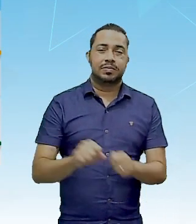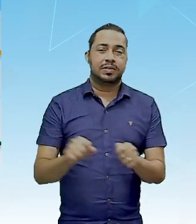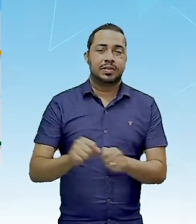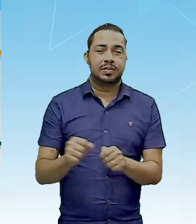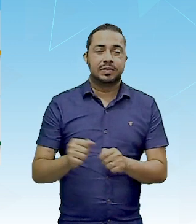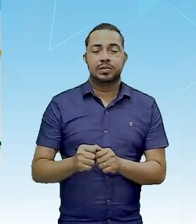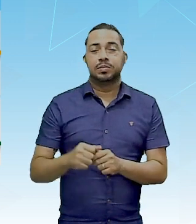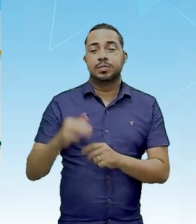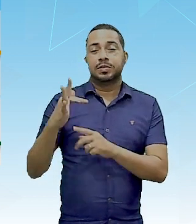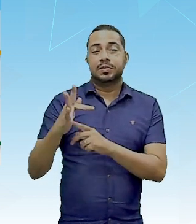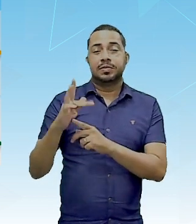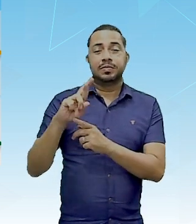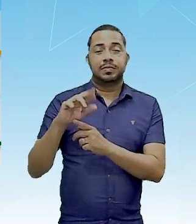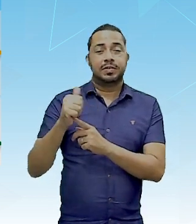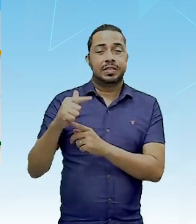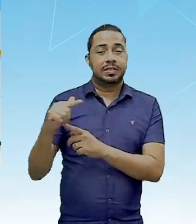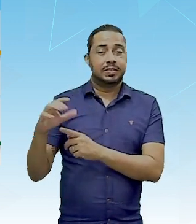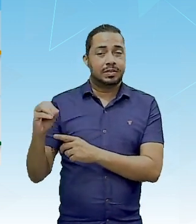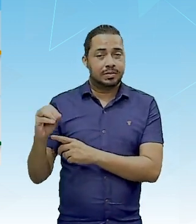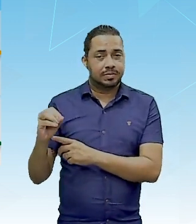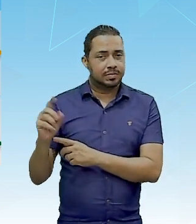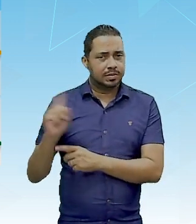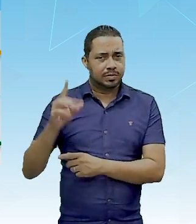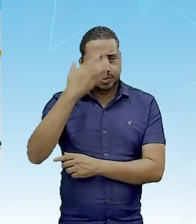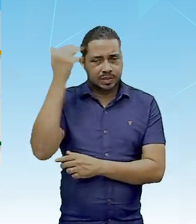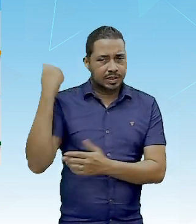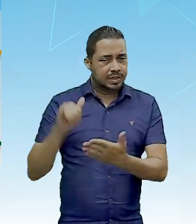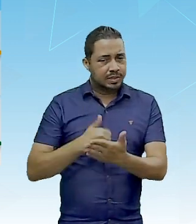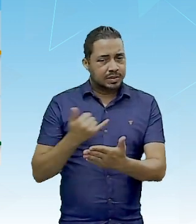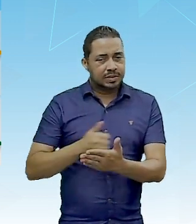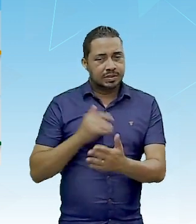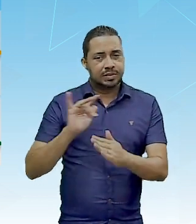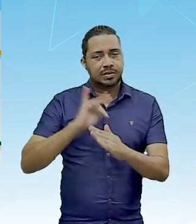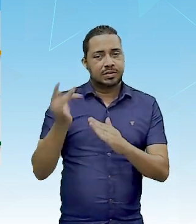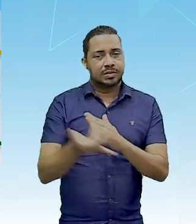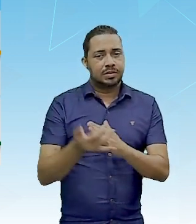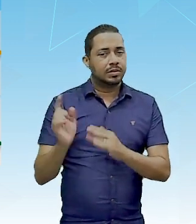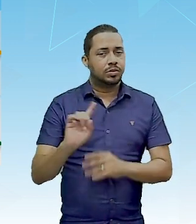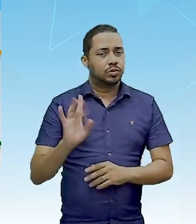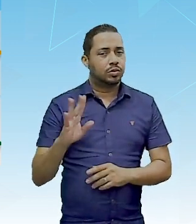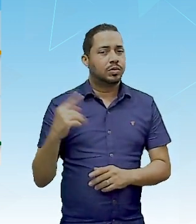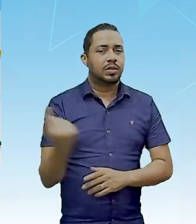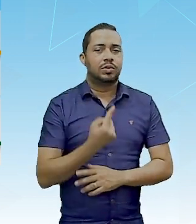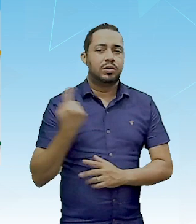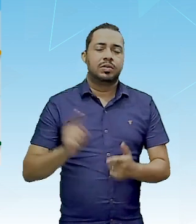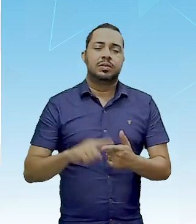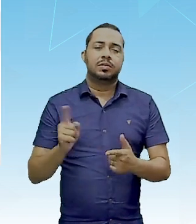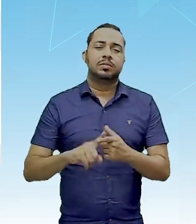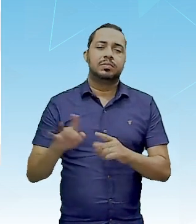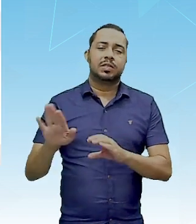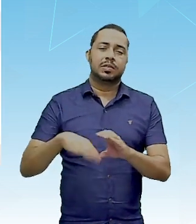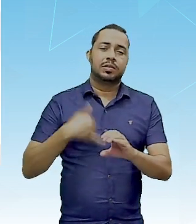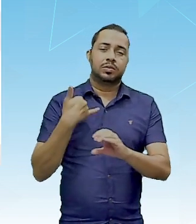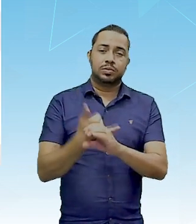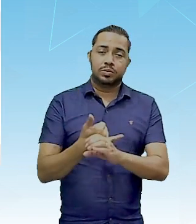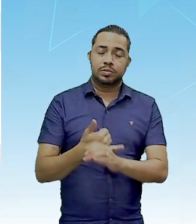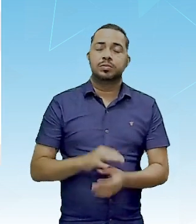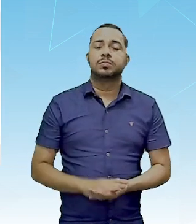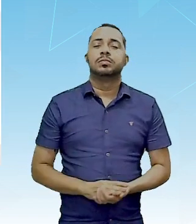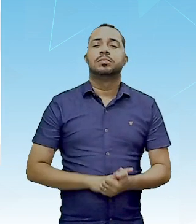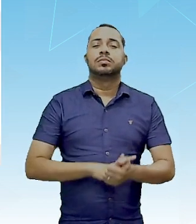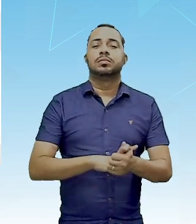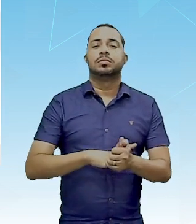fração. Não esquece de se inscrever nas redes sociais aí, não só nas nossas redes, mas também no canal do YouTube. E